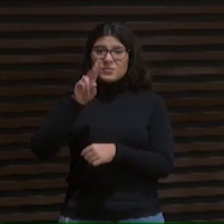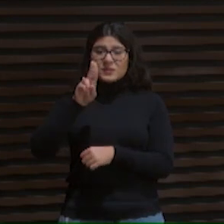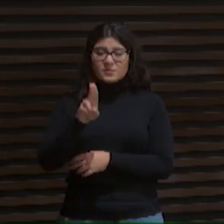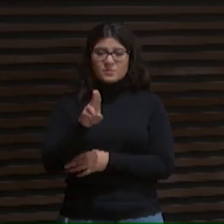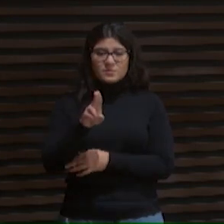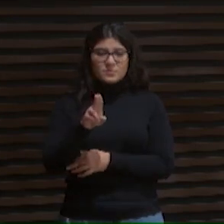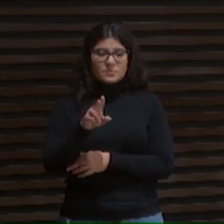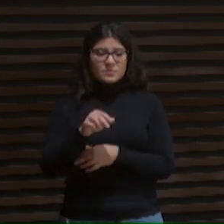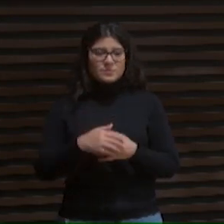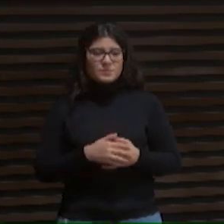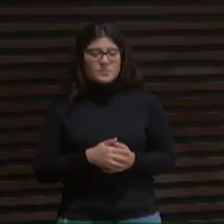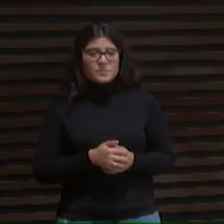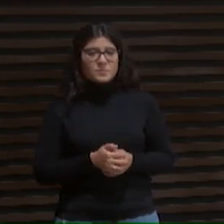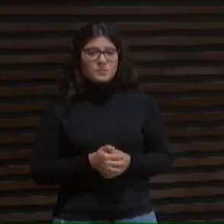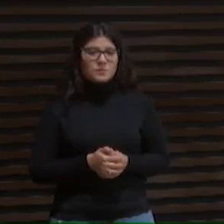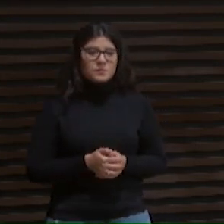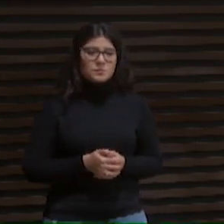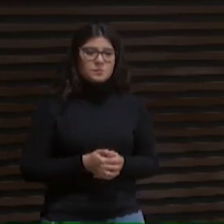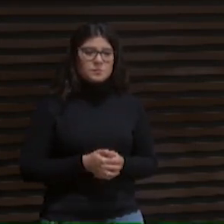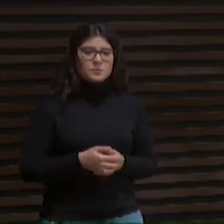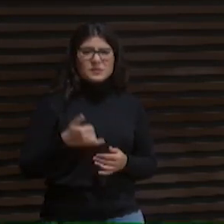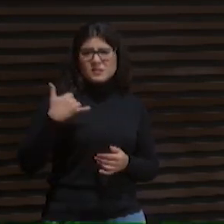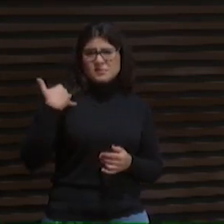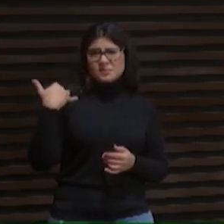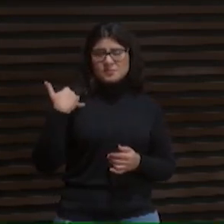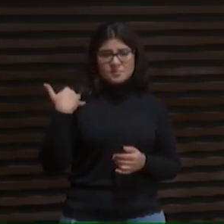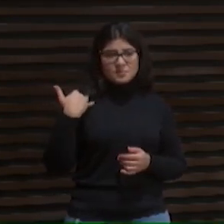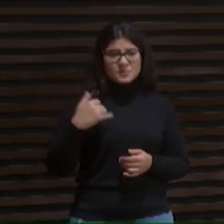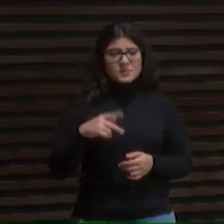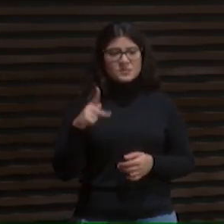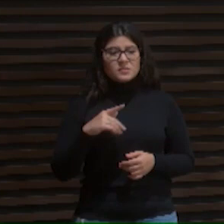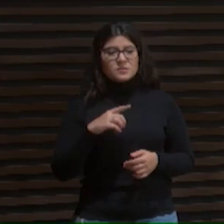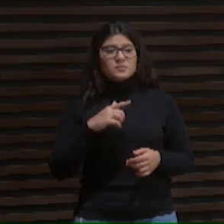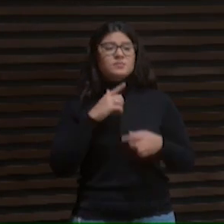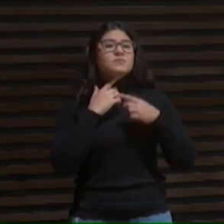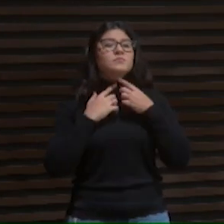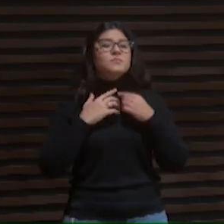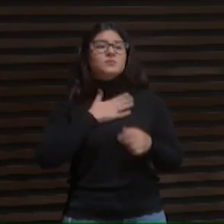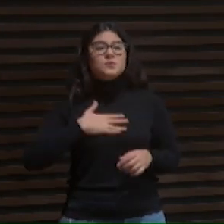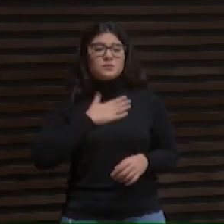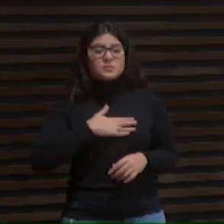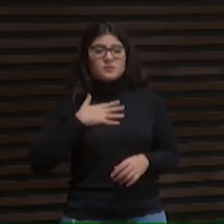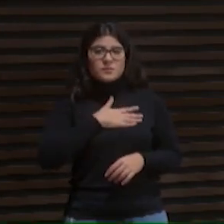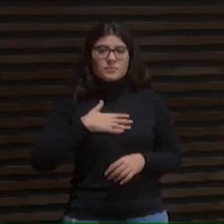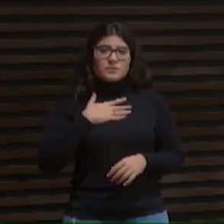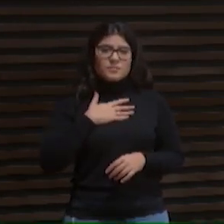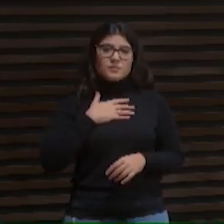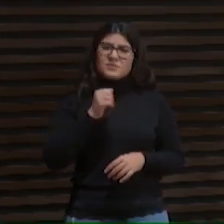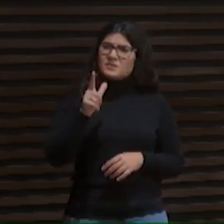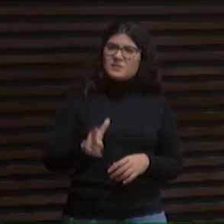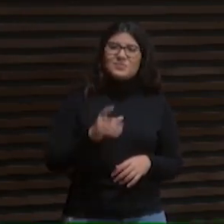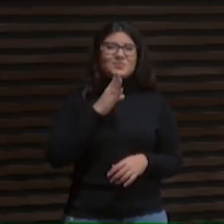egoisticamente no indivíduo ensimismado e seus prazeres. Quem não conhece aqui essa